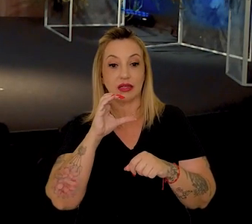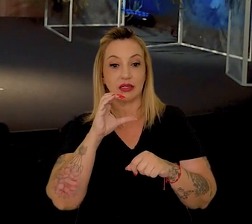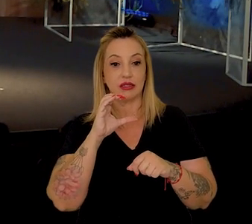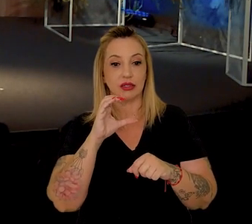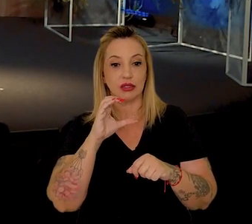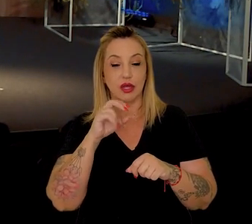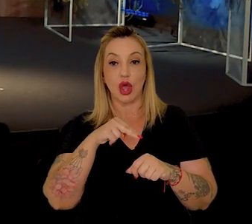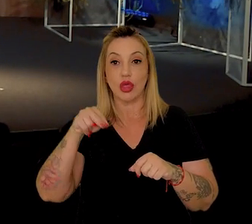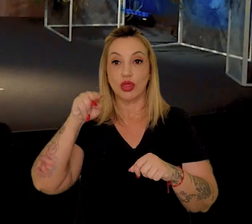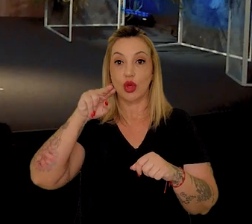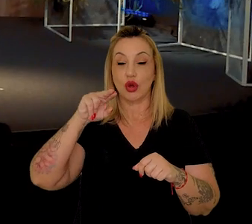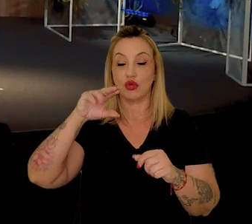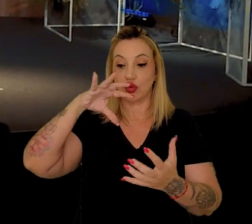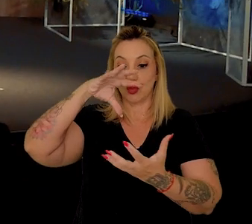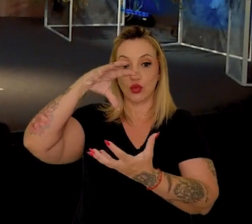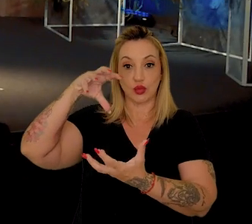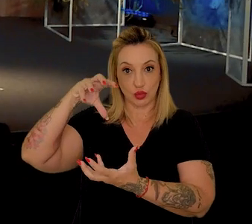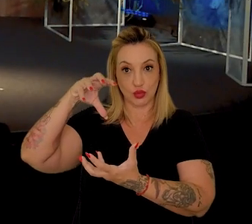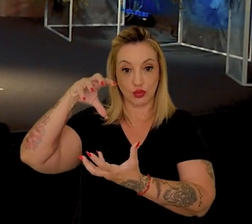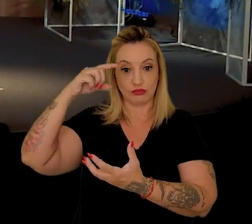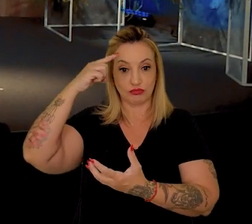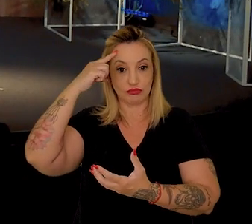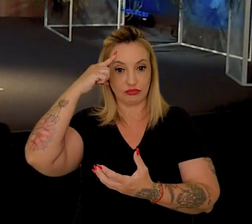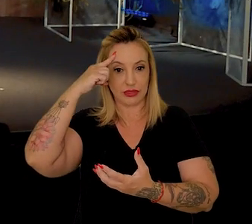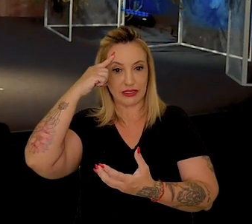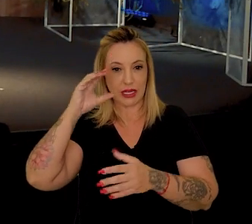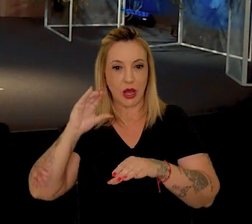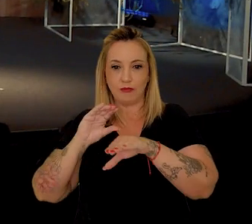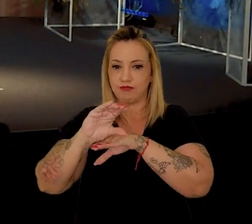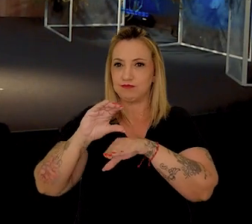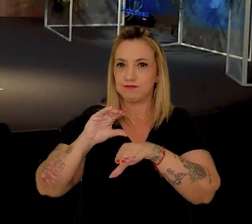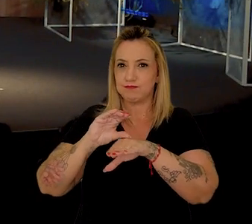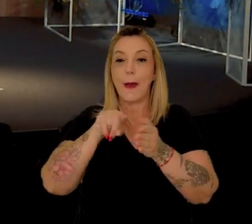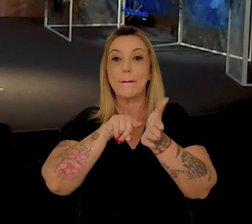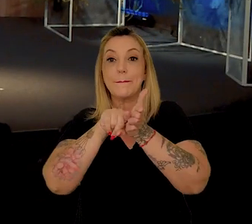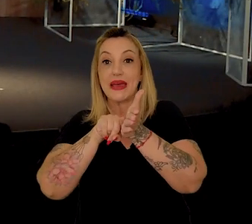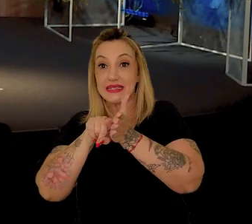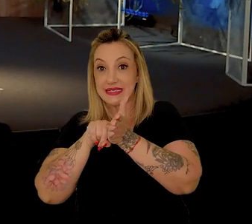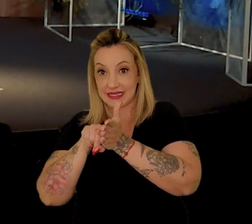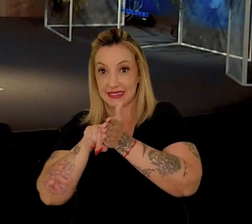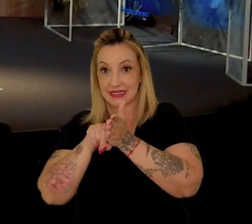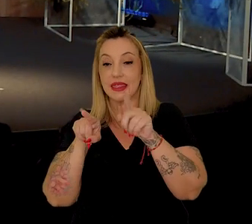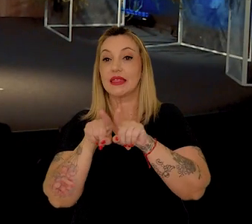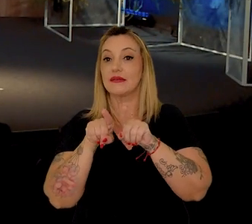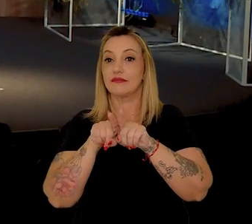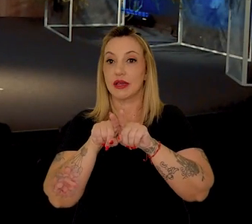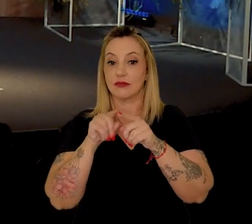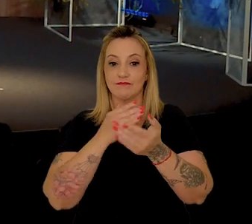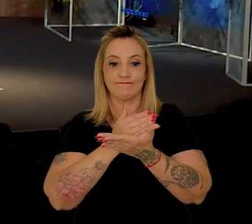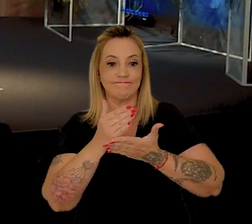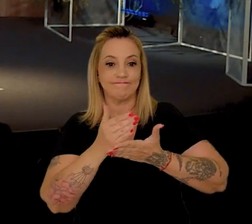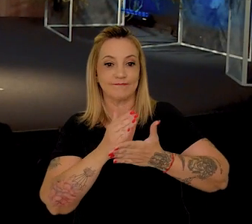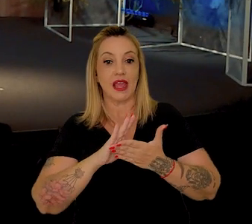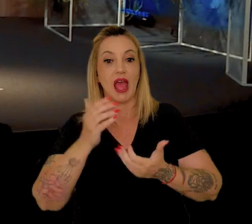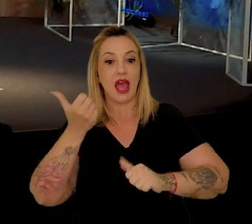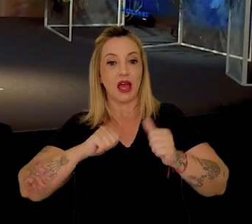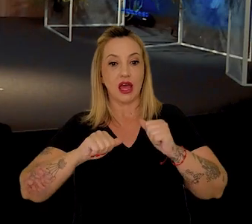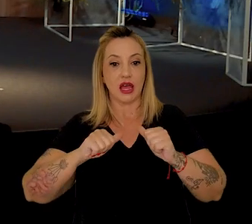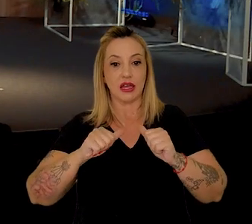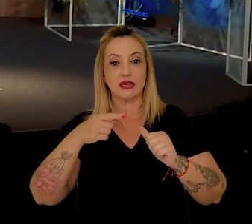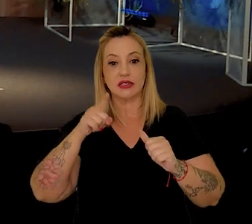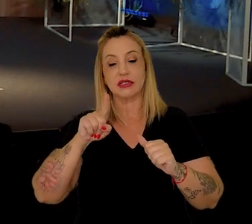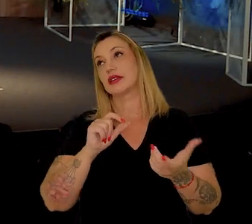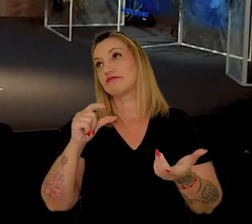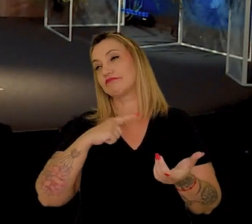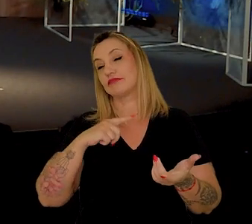Norte Global começaram a ter investimentos eh em pesquisas nessa área então na avaliação e claro você vai pegar